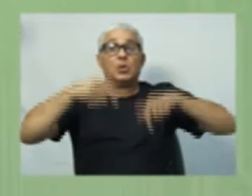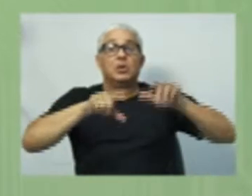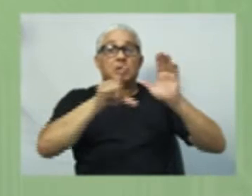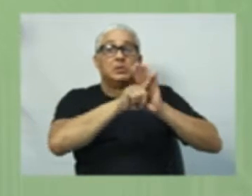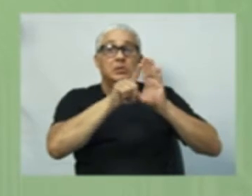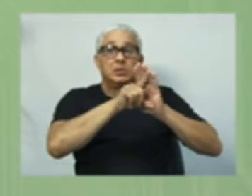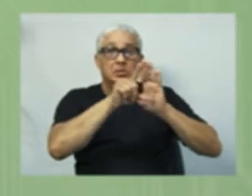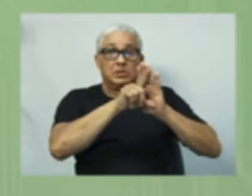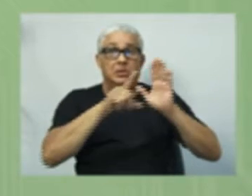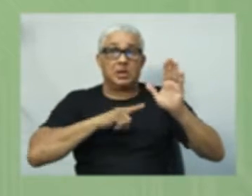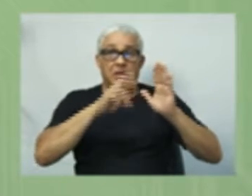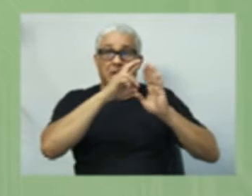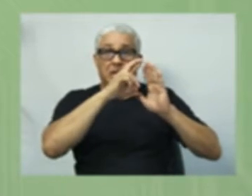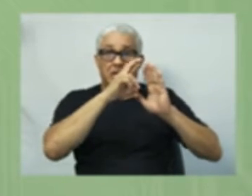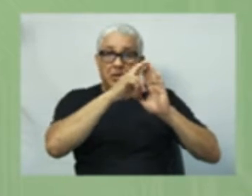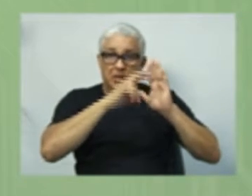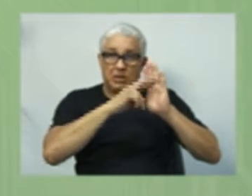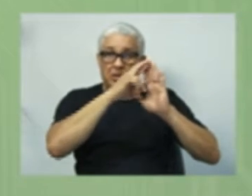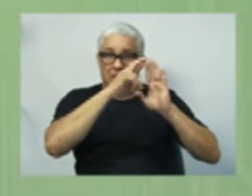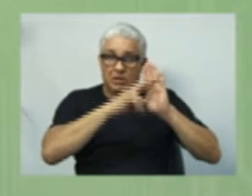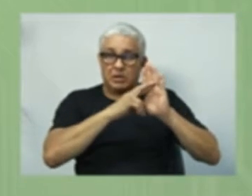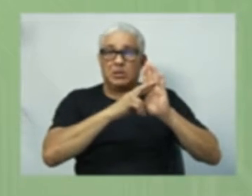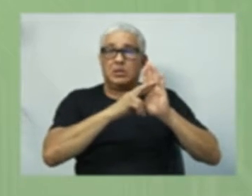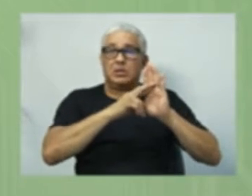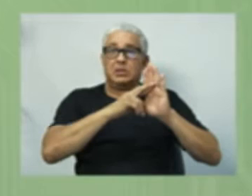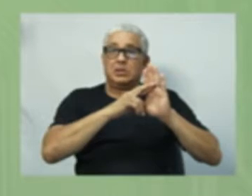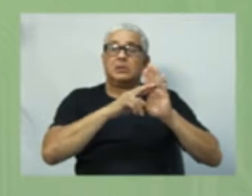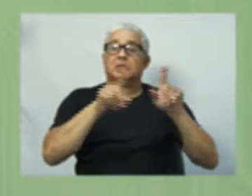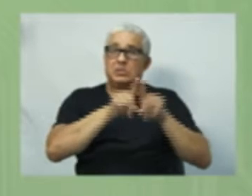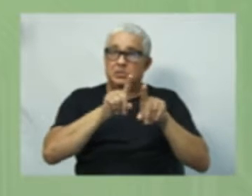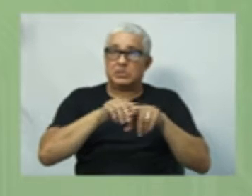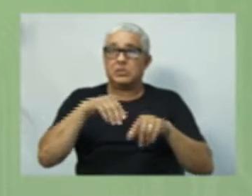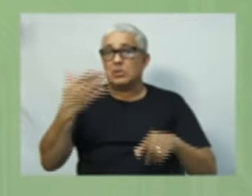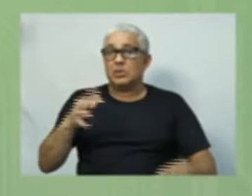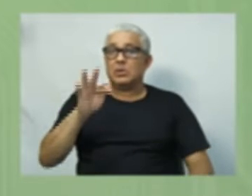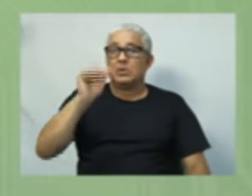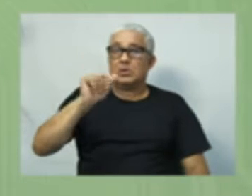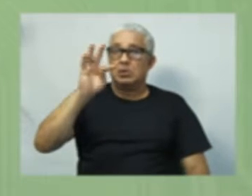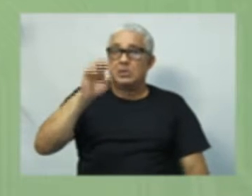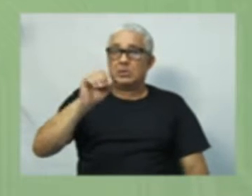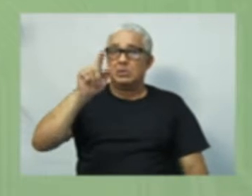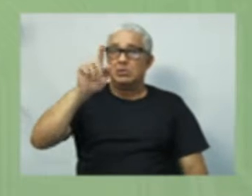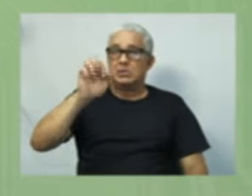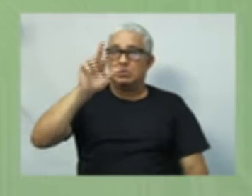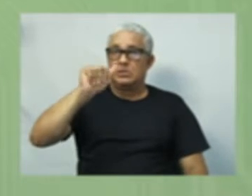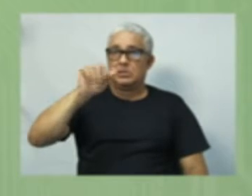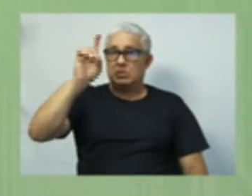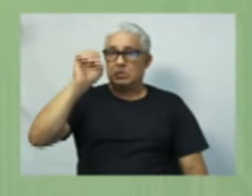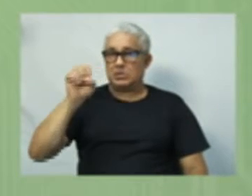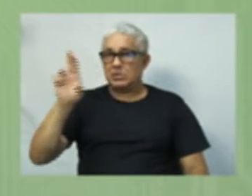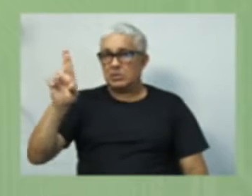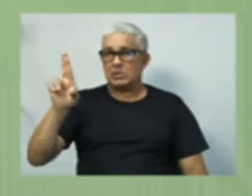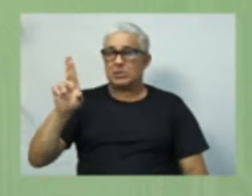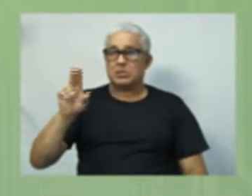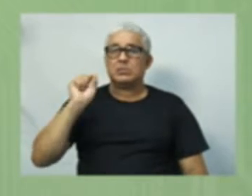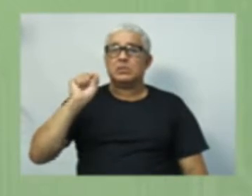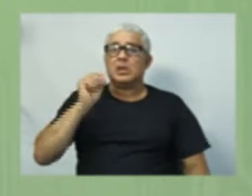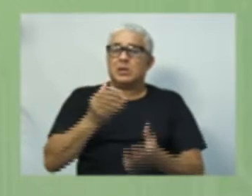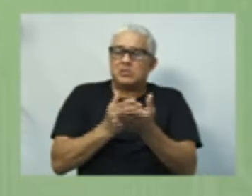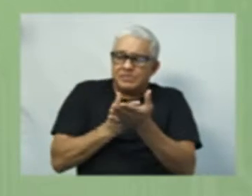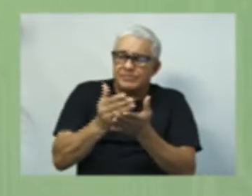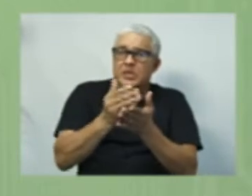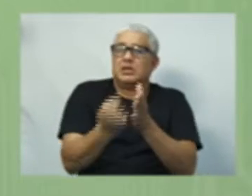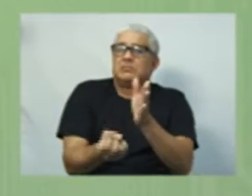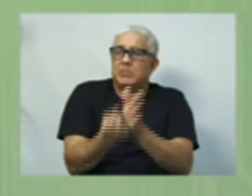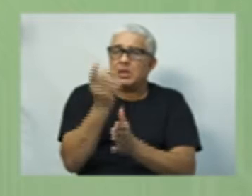que regula e sempre vai verificar qual é o fato gerador, ou seja, qual é o start, qual é o que deu início àquilo